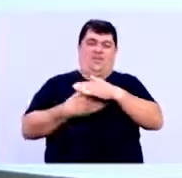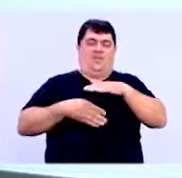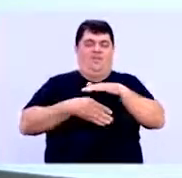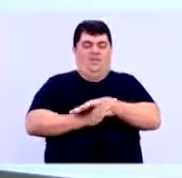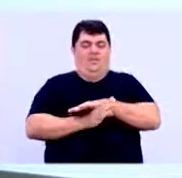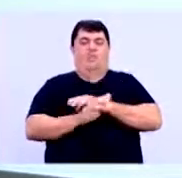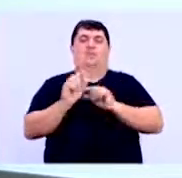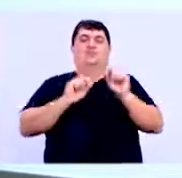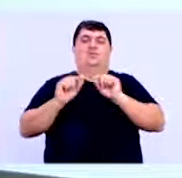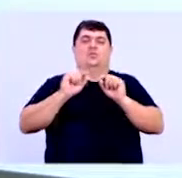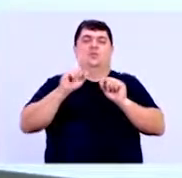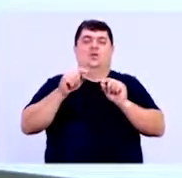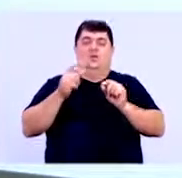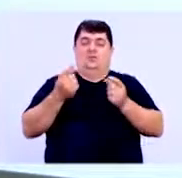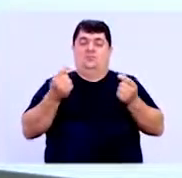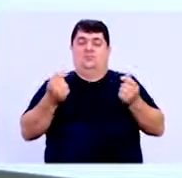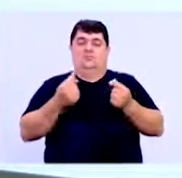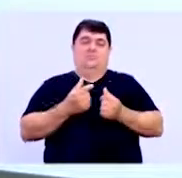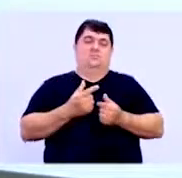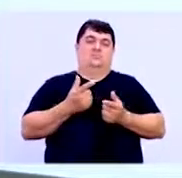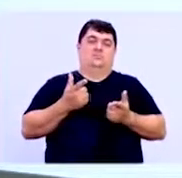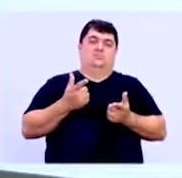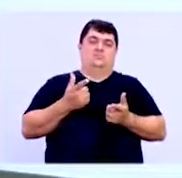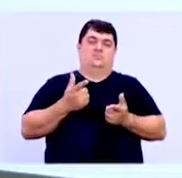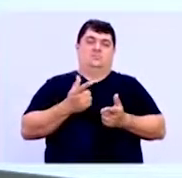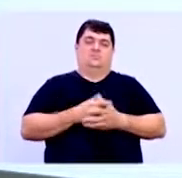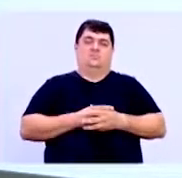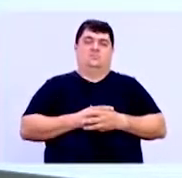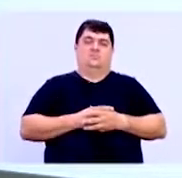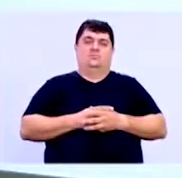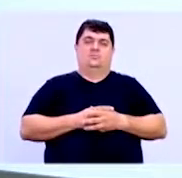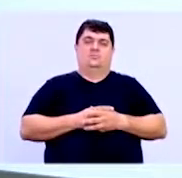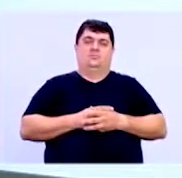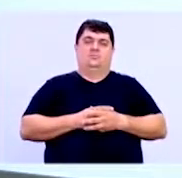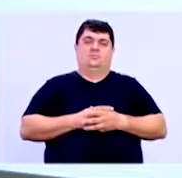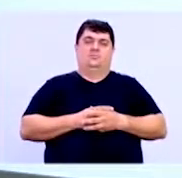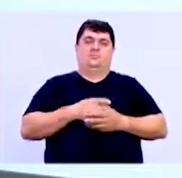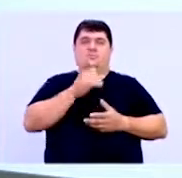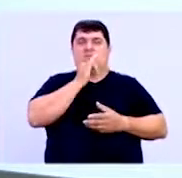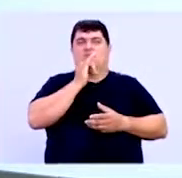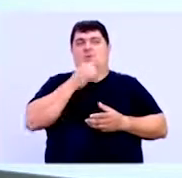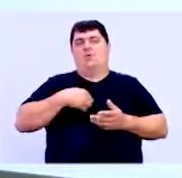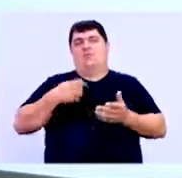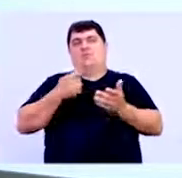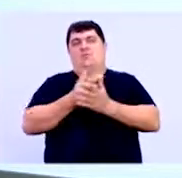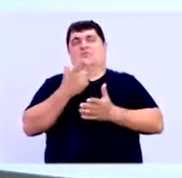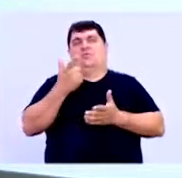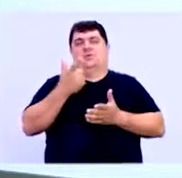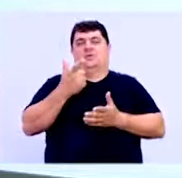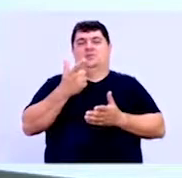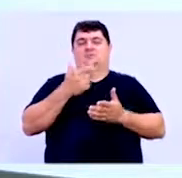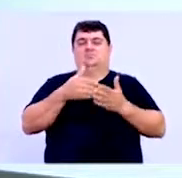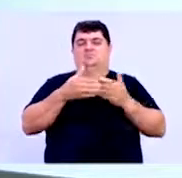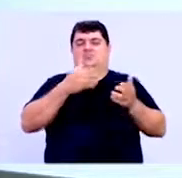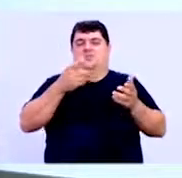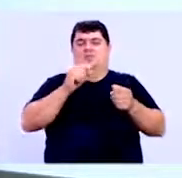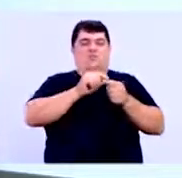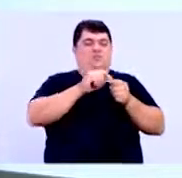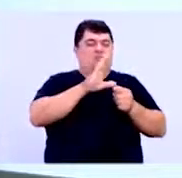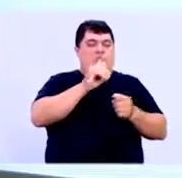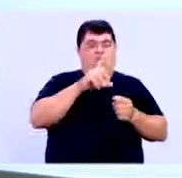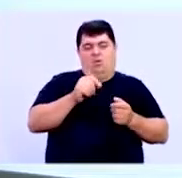está colocando esses recursos, que inúmeras das vezes acontece assim. Eu comprei uma matéria-prima e fiz o